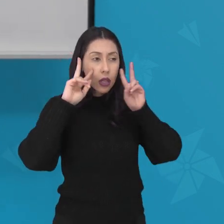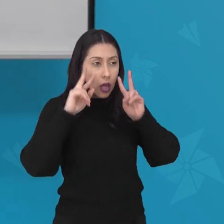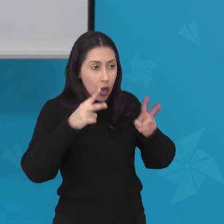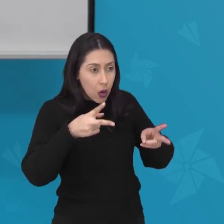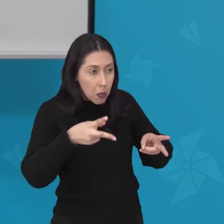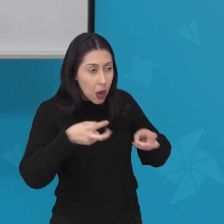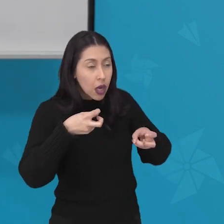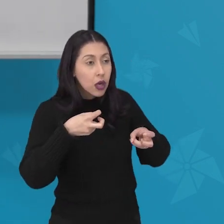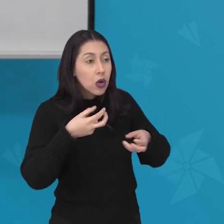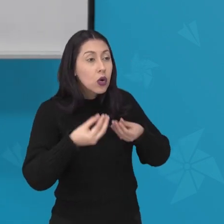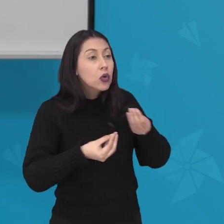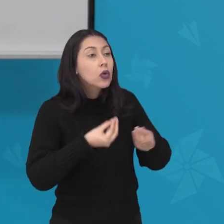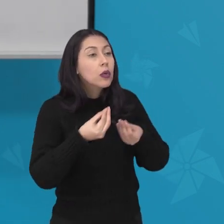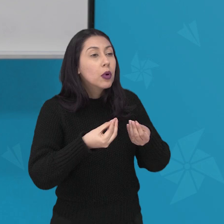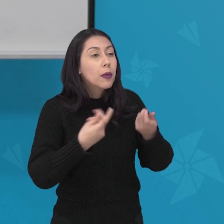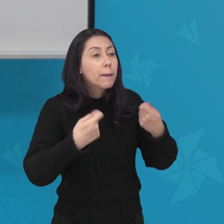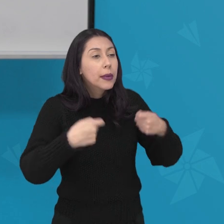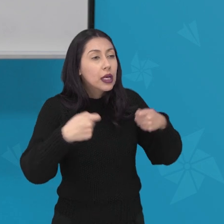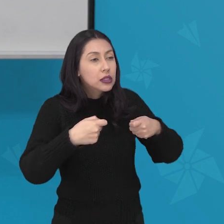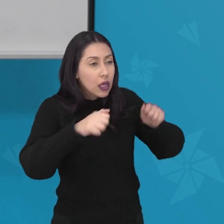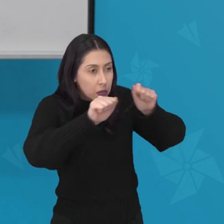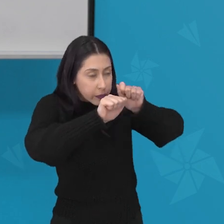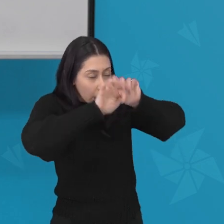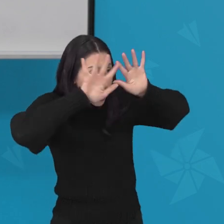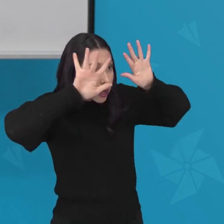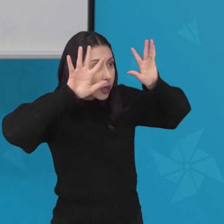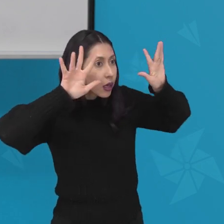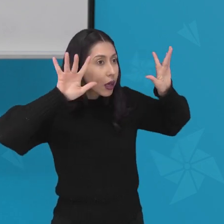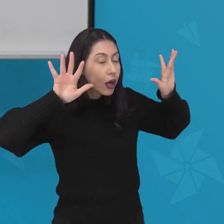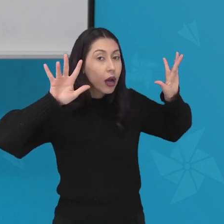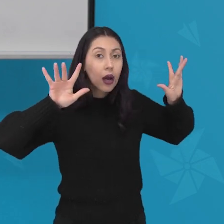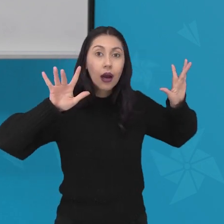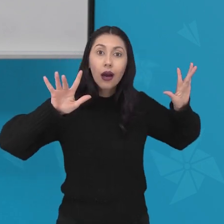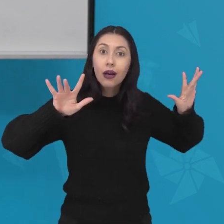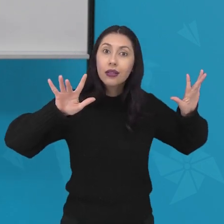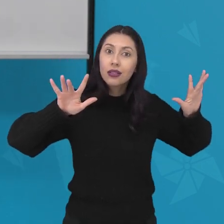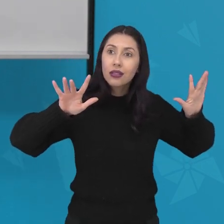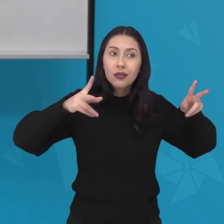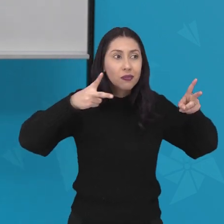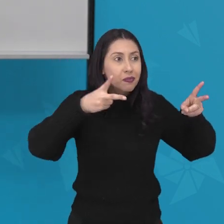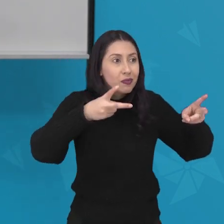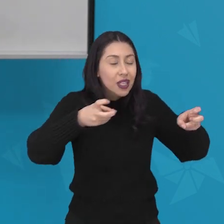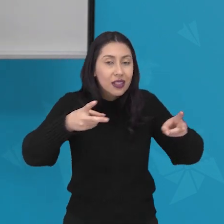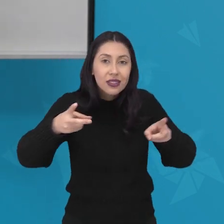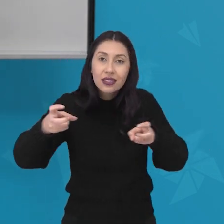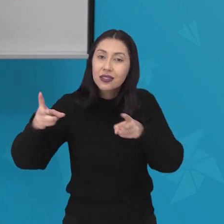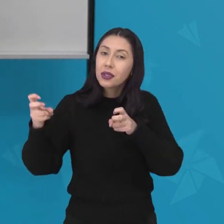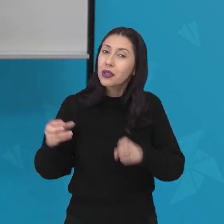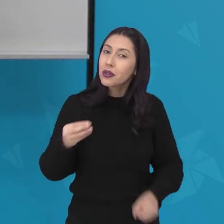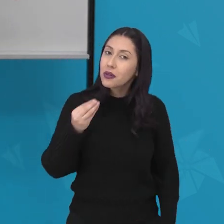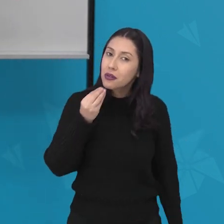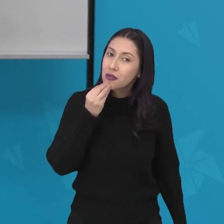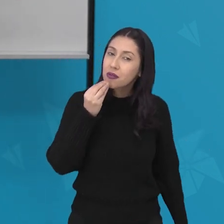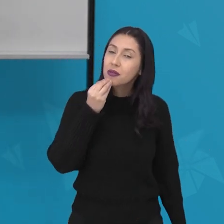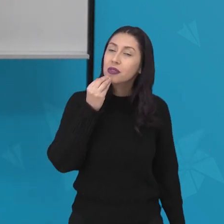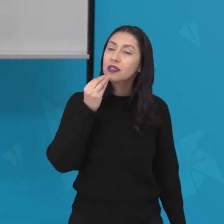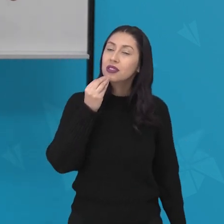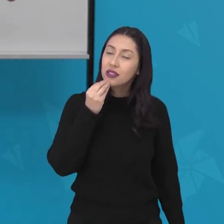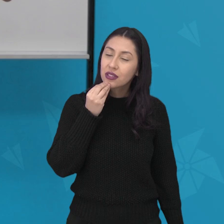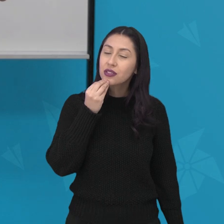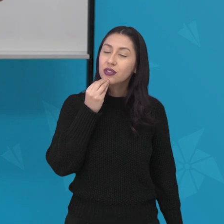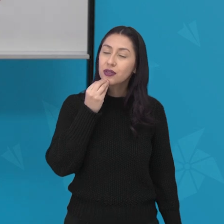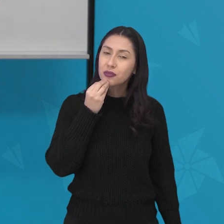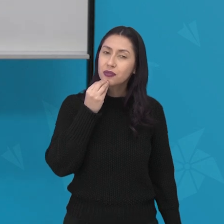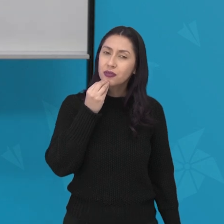luz sobre essas sombras e imaginar possibilidades abertas a cada um de nós